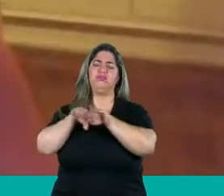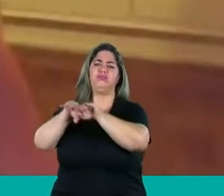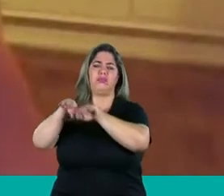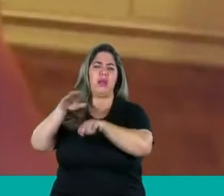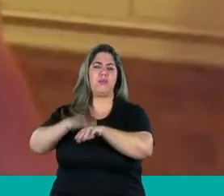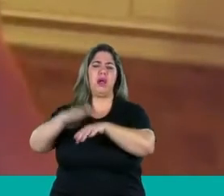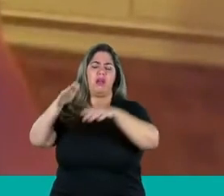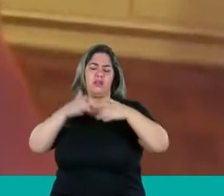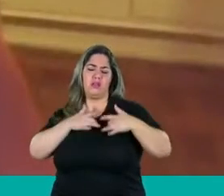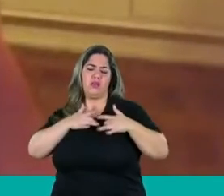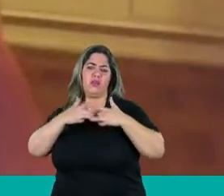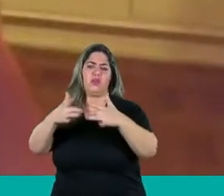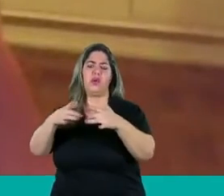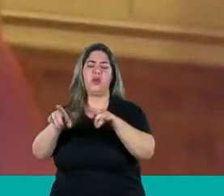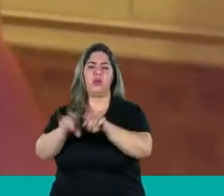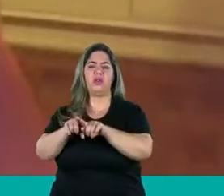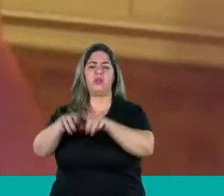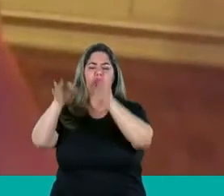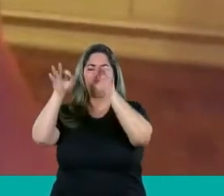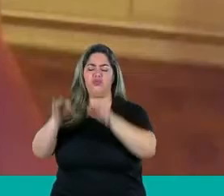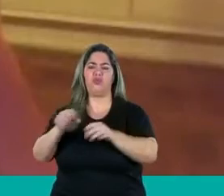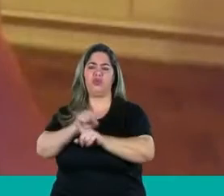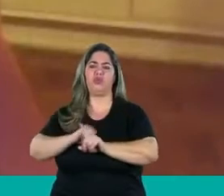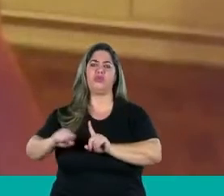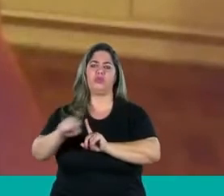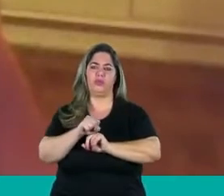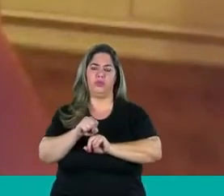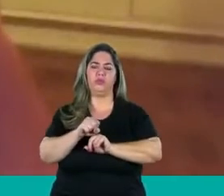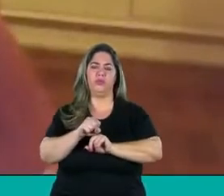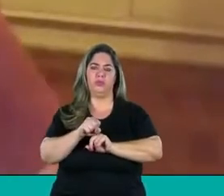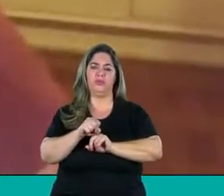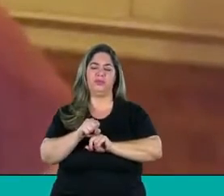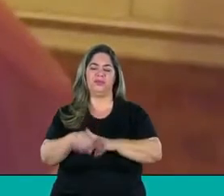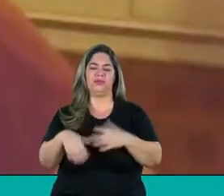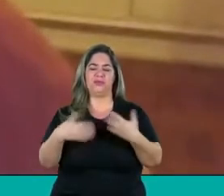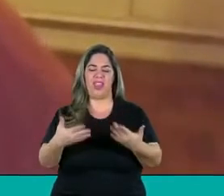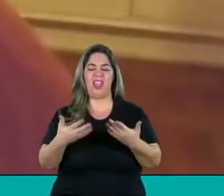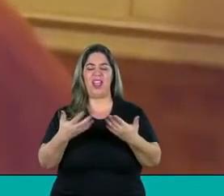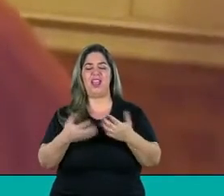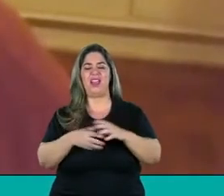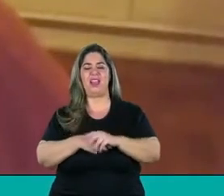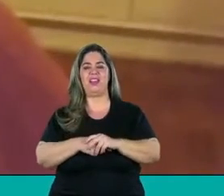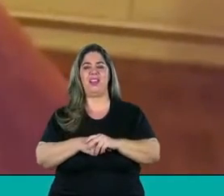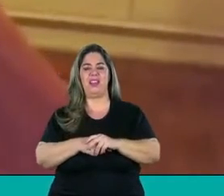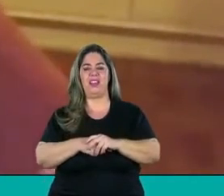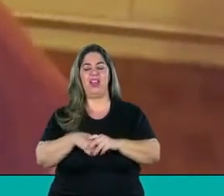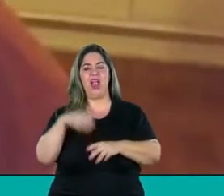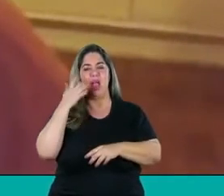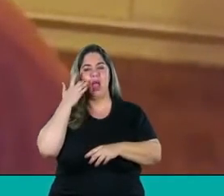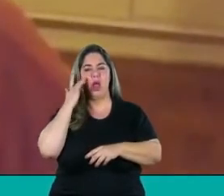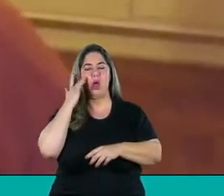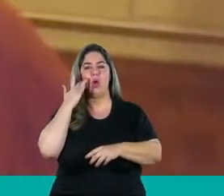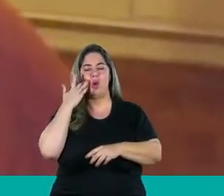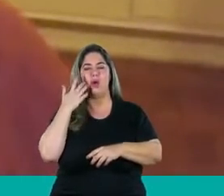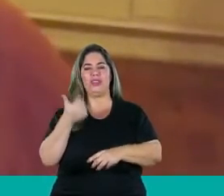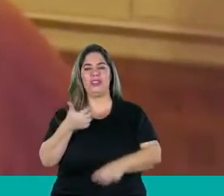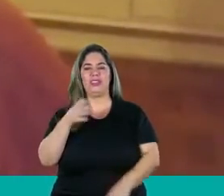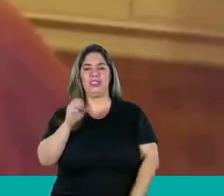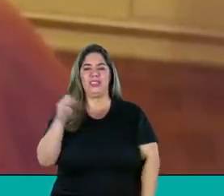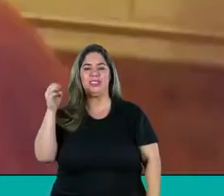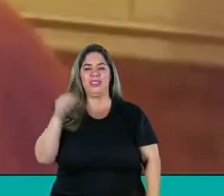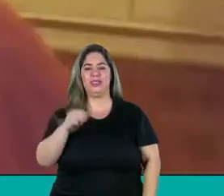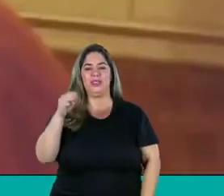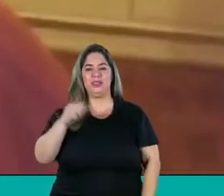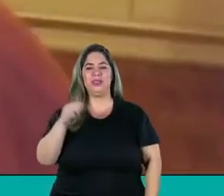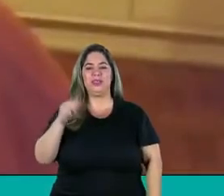mais solidariedade e justiça social. É isso que acho que meus 10